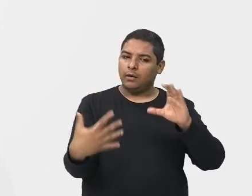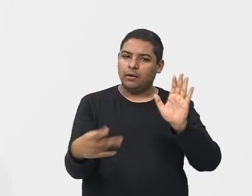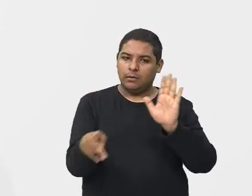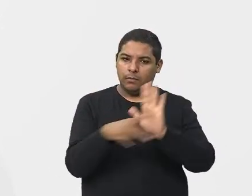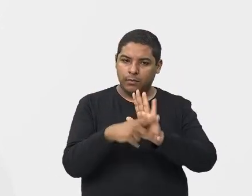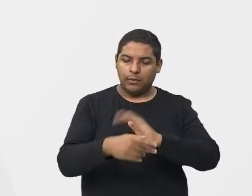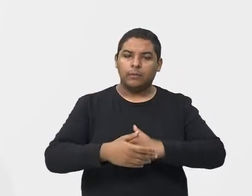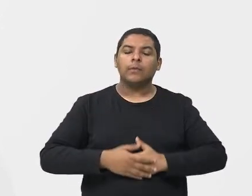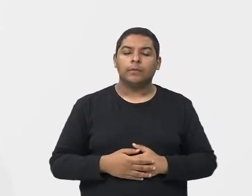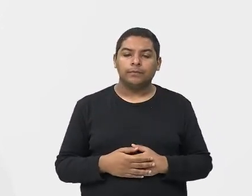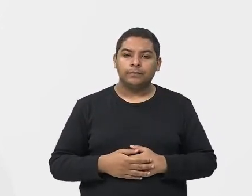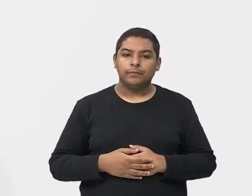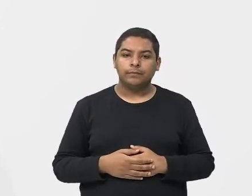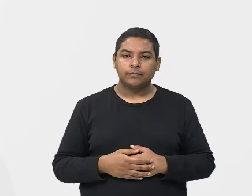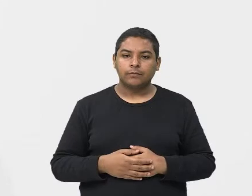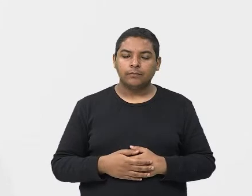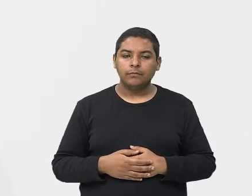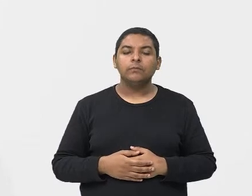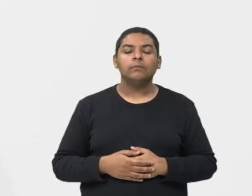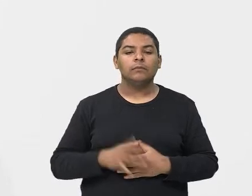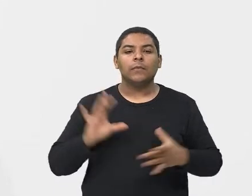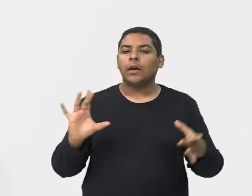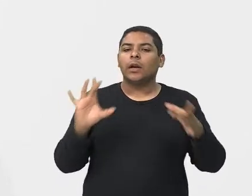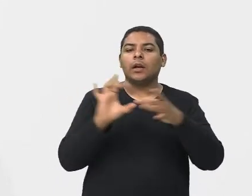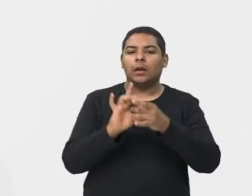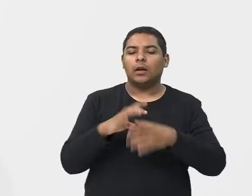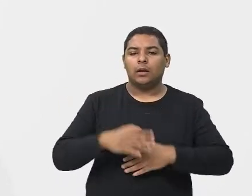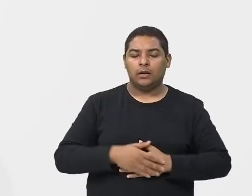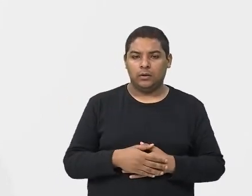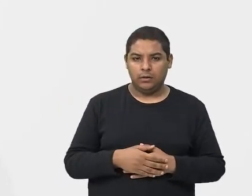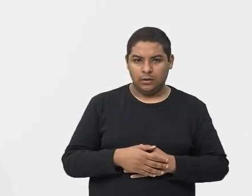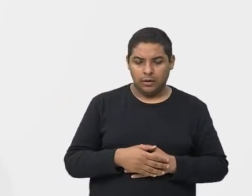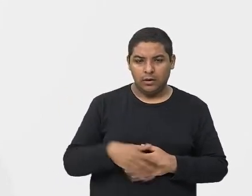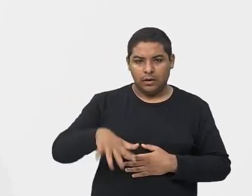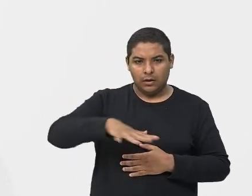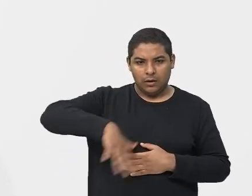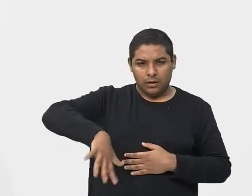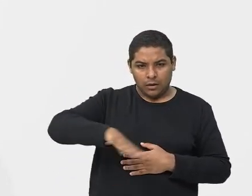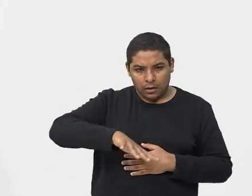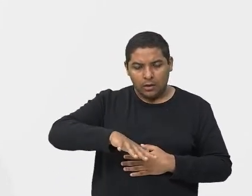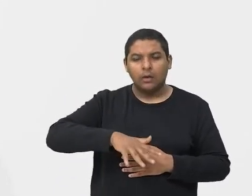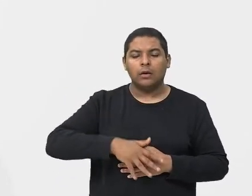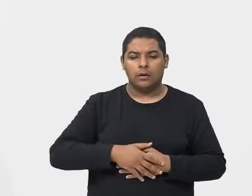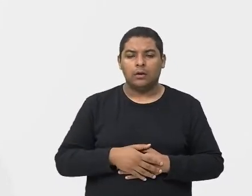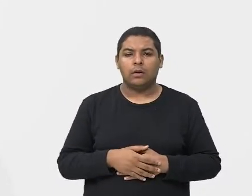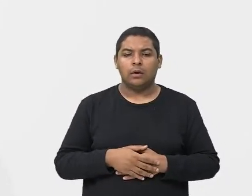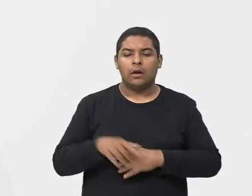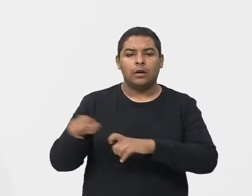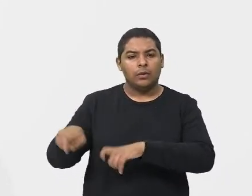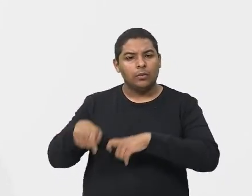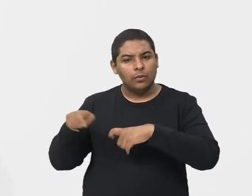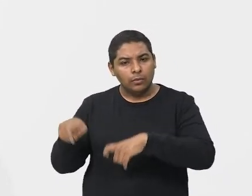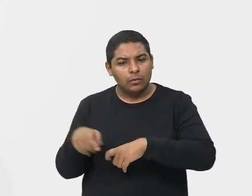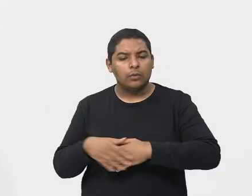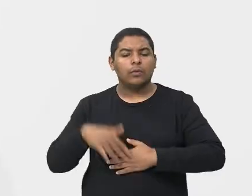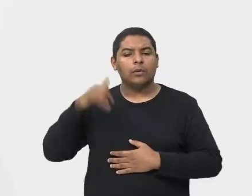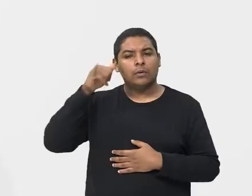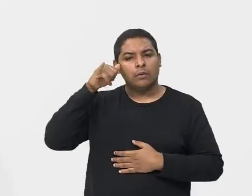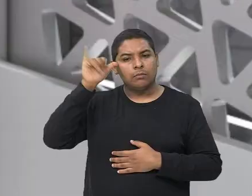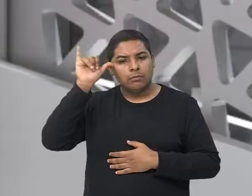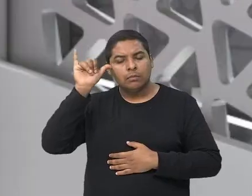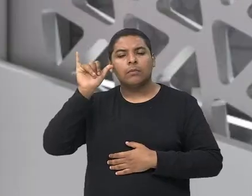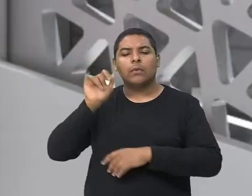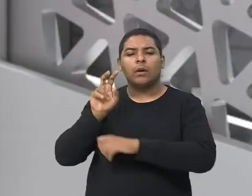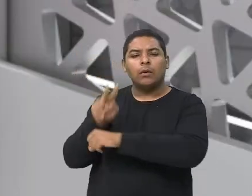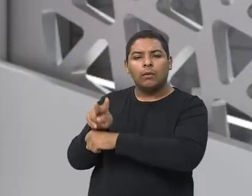né, da Austrália, ligado à agricultura, à pecuária e também ao extrativismo. Mas na